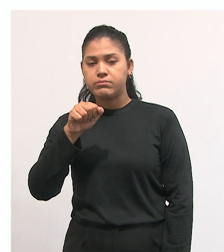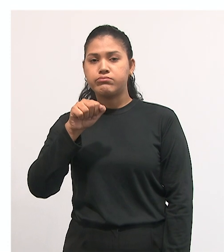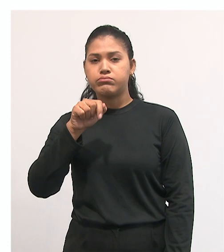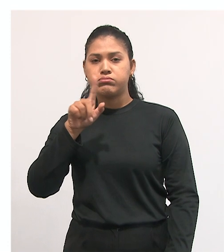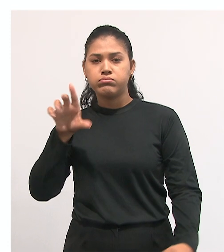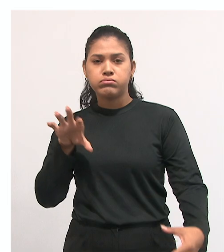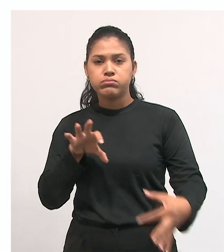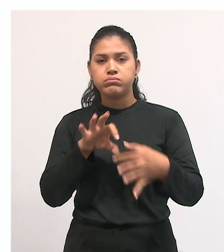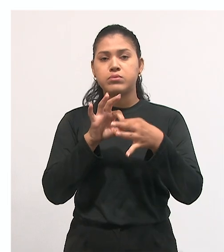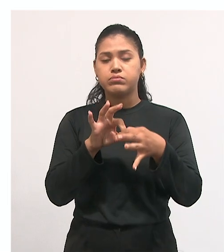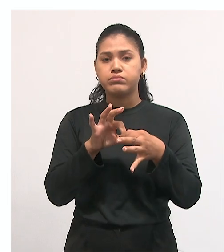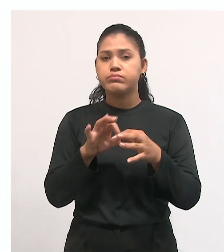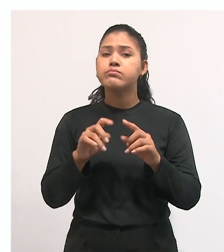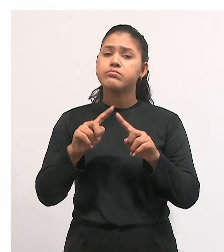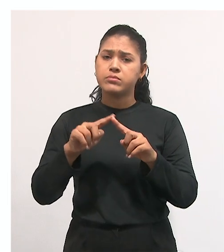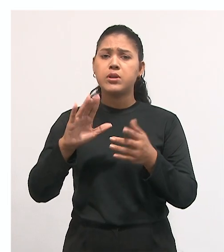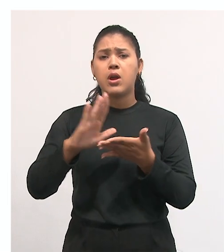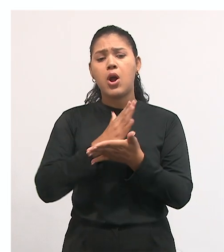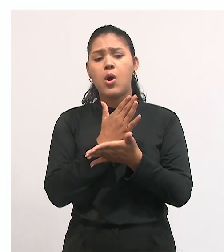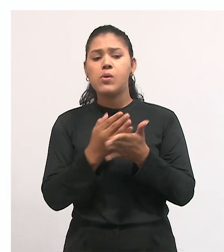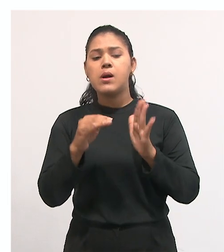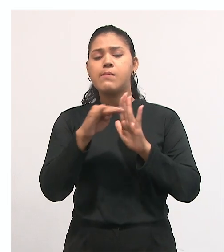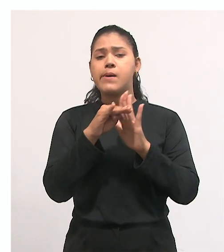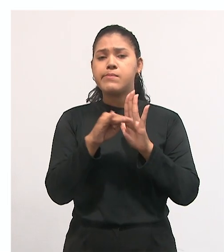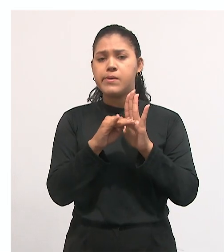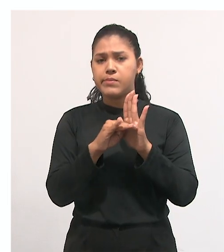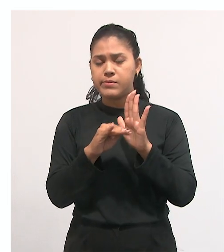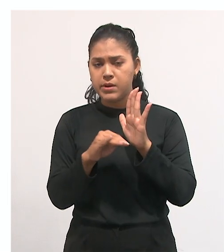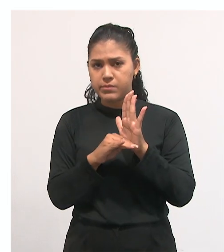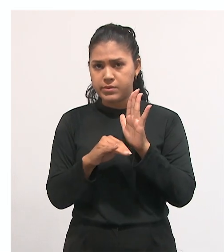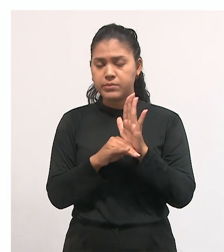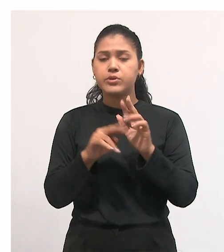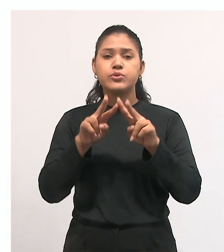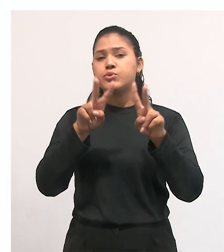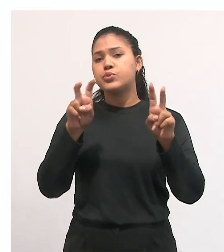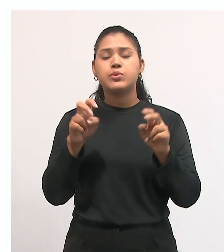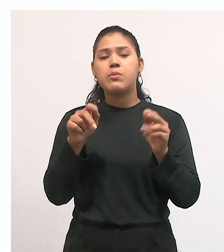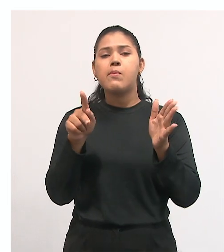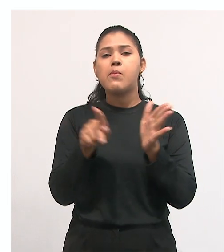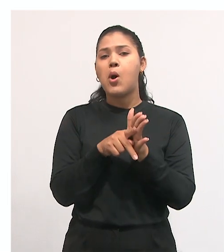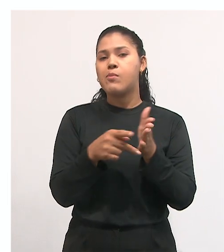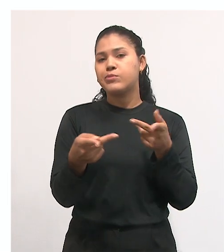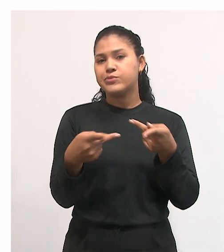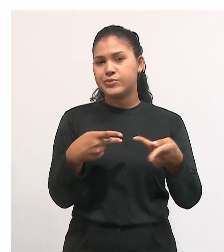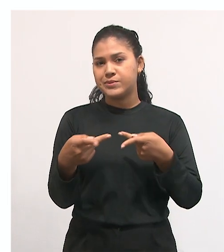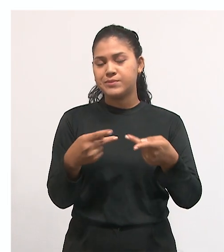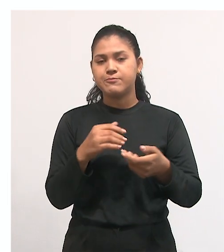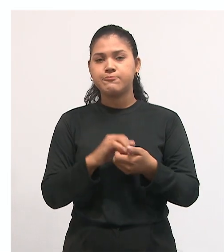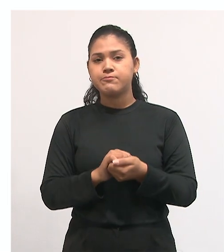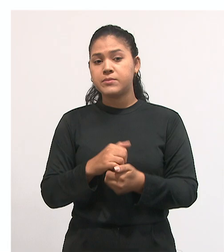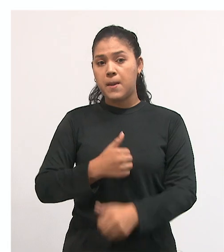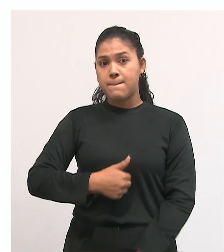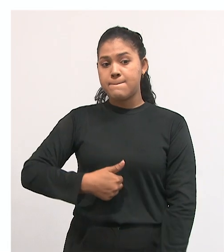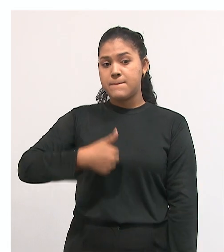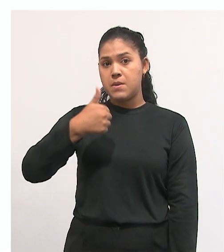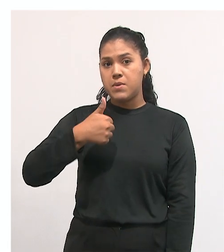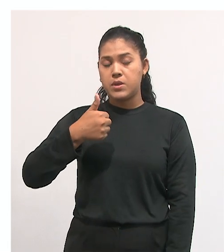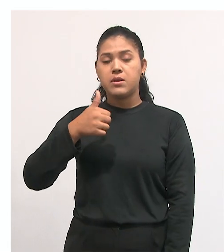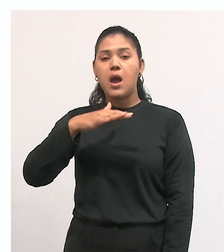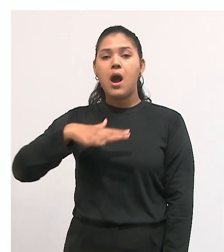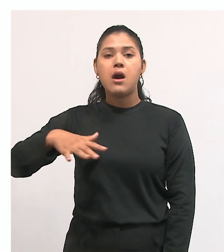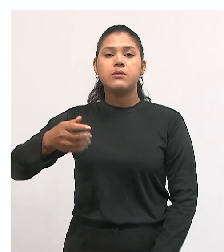são fundamentais na parte da aplicabilidade da gestão de projetos, né? Primeiro deles, o